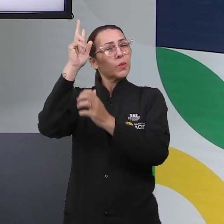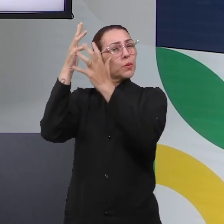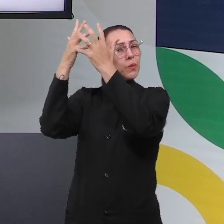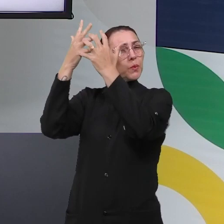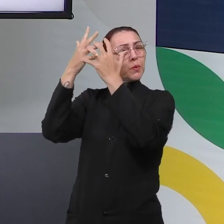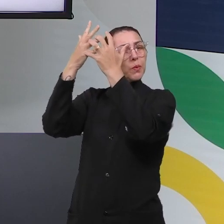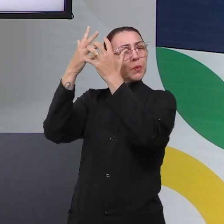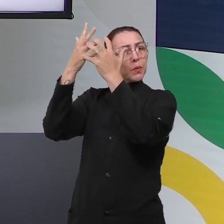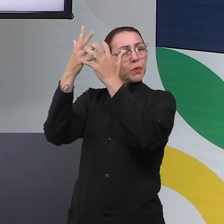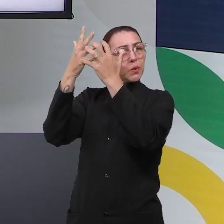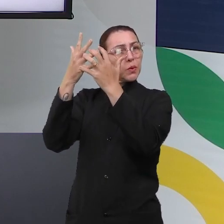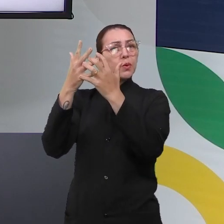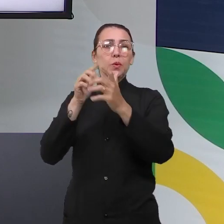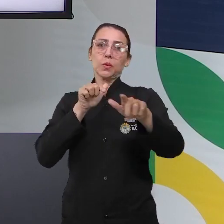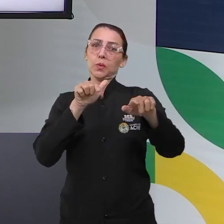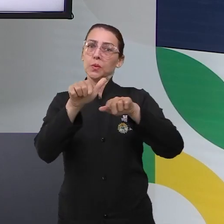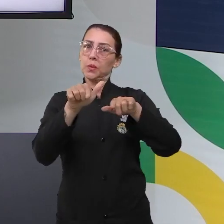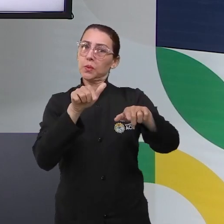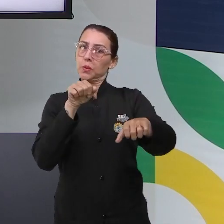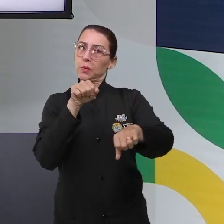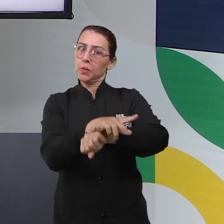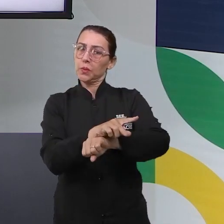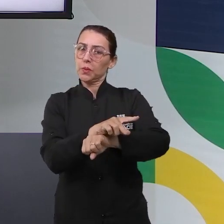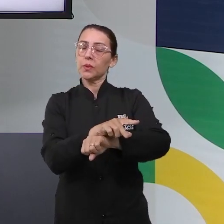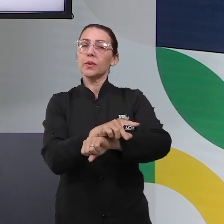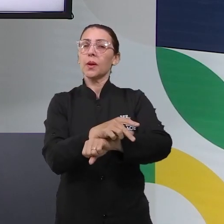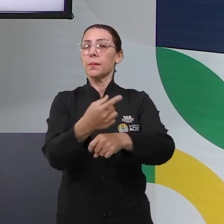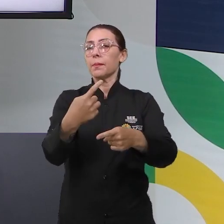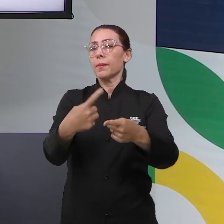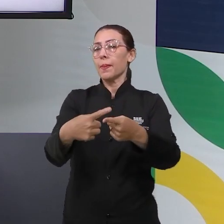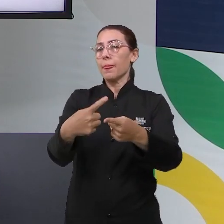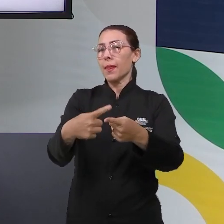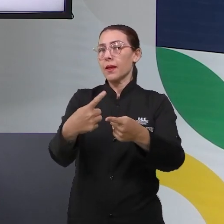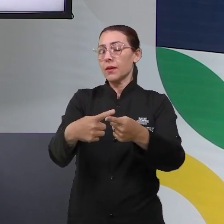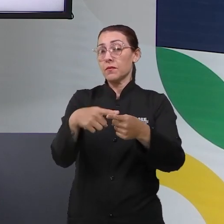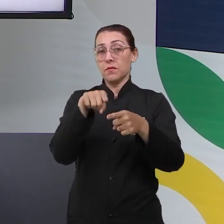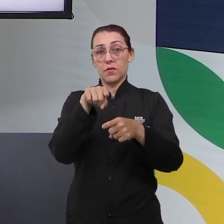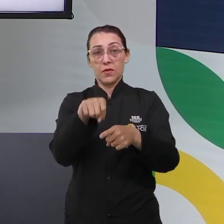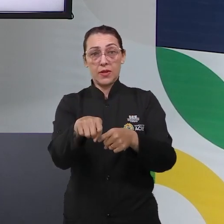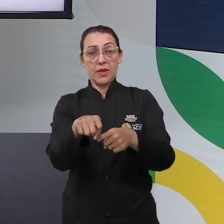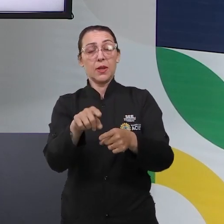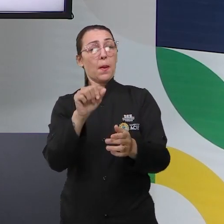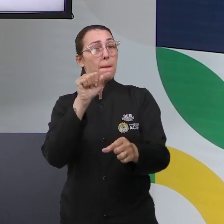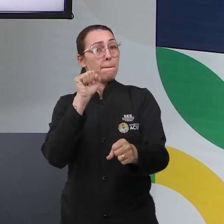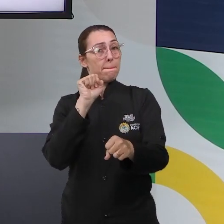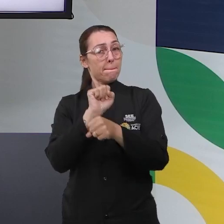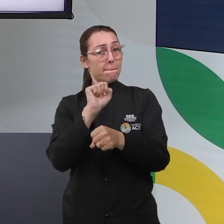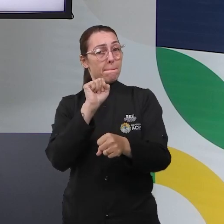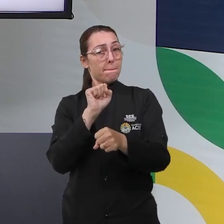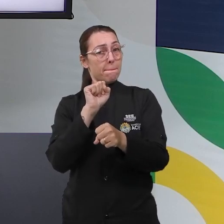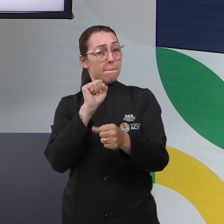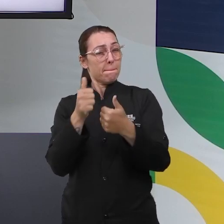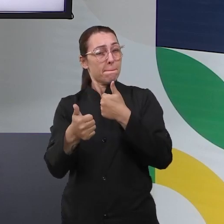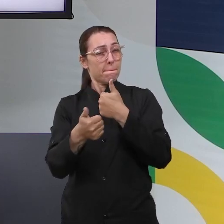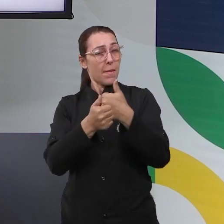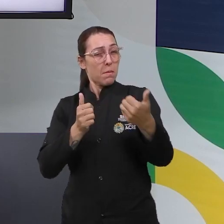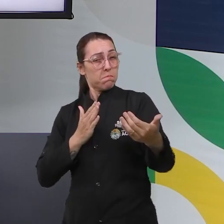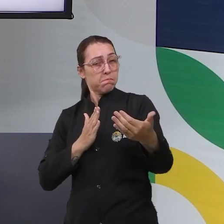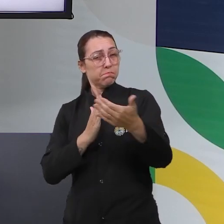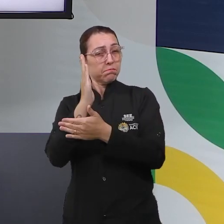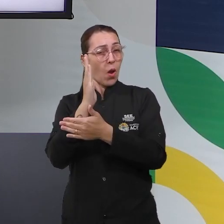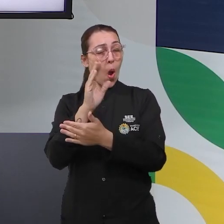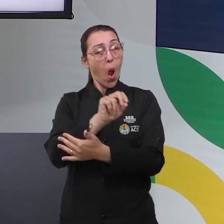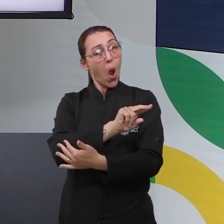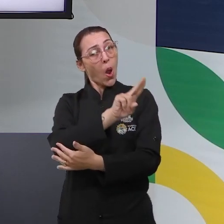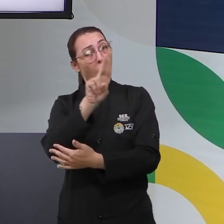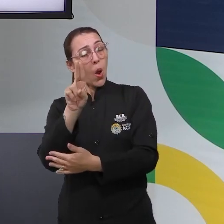reflexão acerca do mercado de trabalho. Por quê? Porque vocês estão perto de ingressar nela, ou muitos